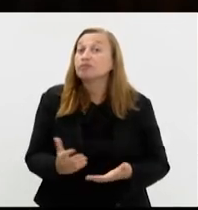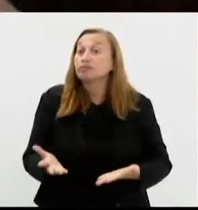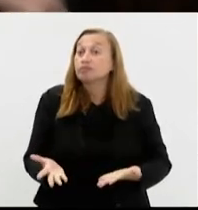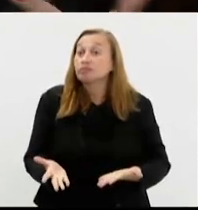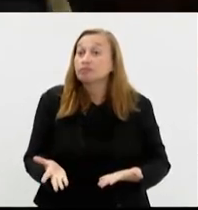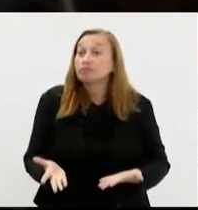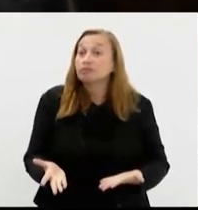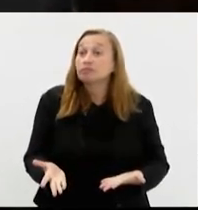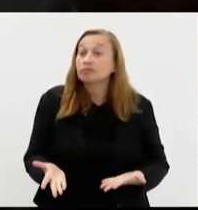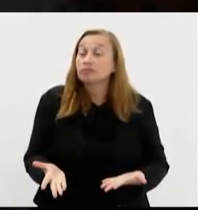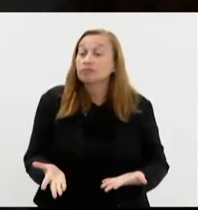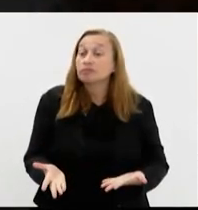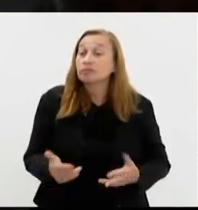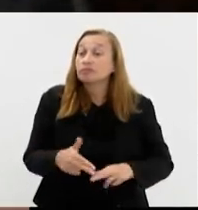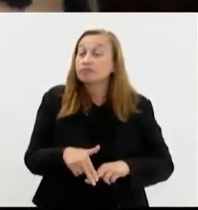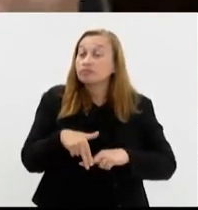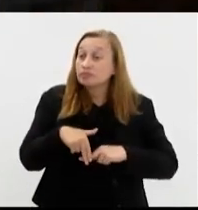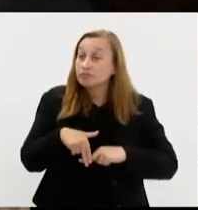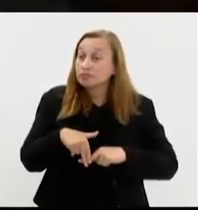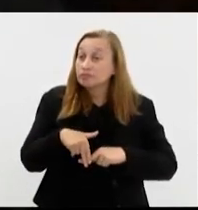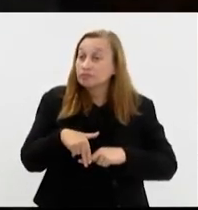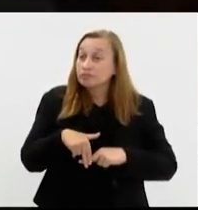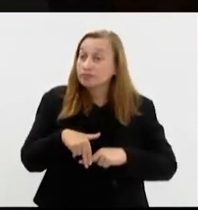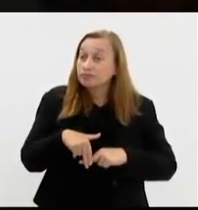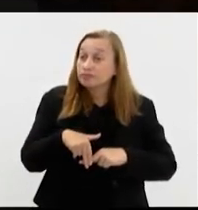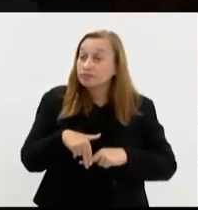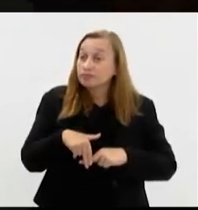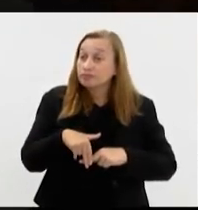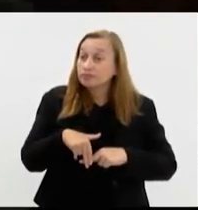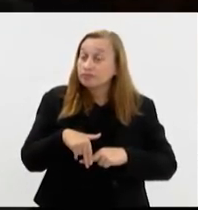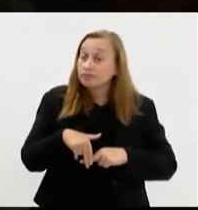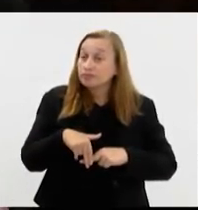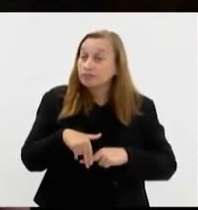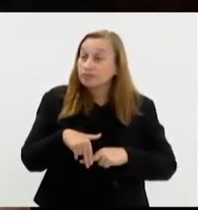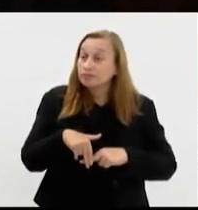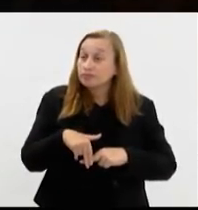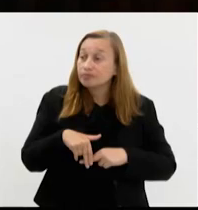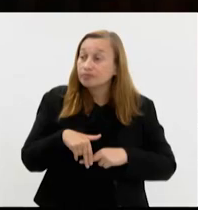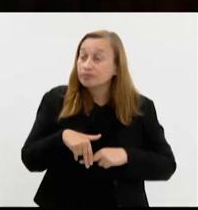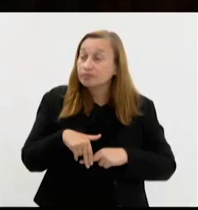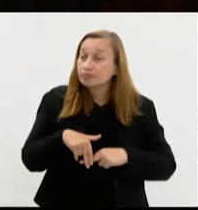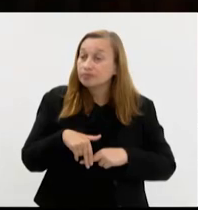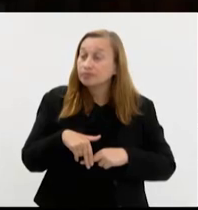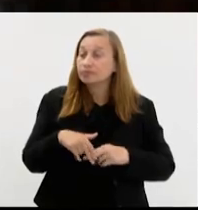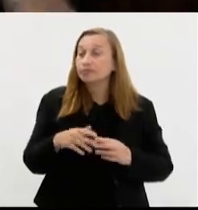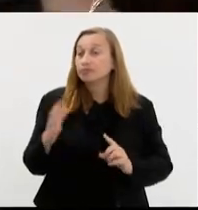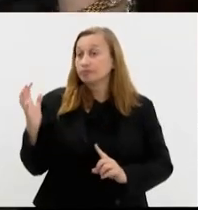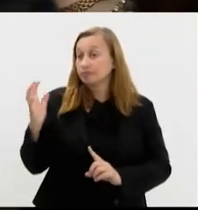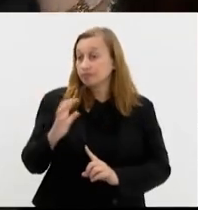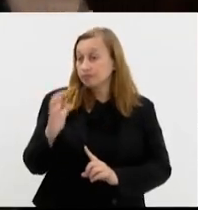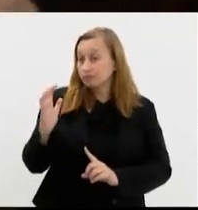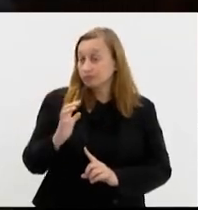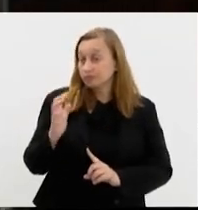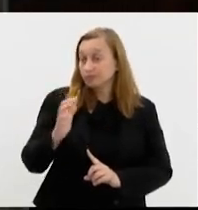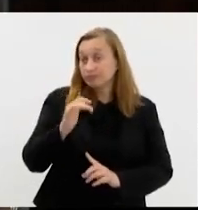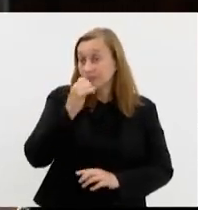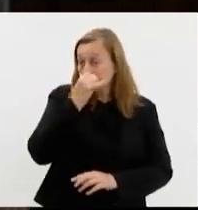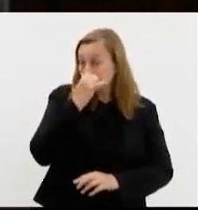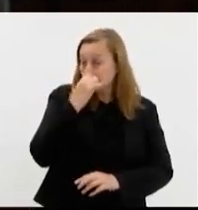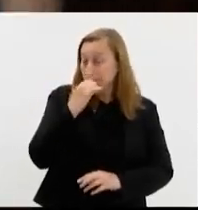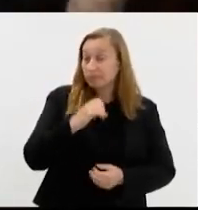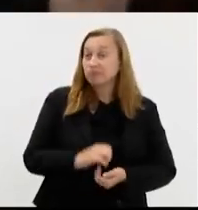e portanto nessa condição ele acaba usufruindo de uma estrutura